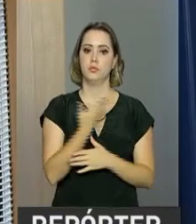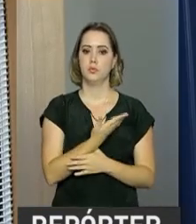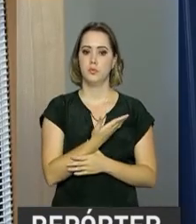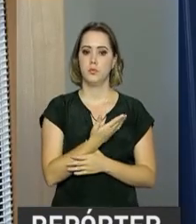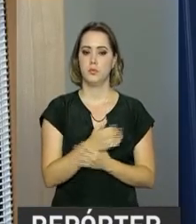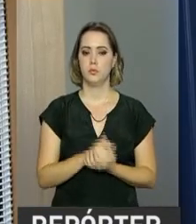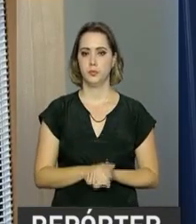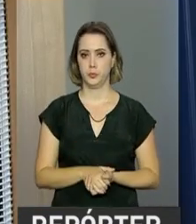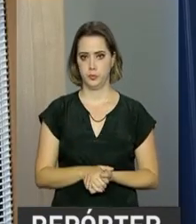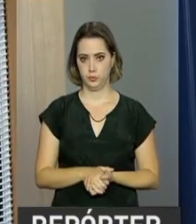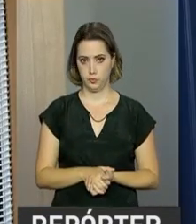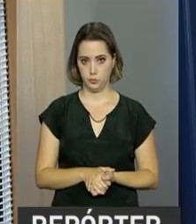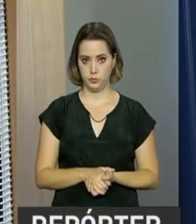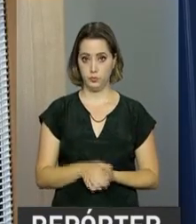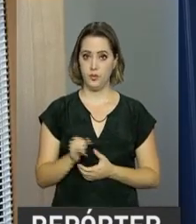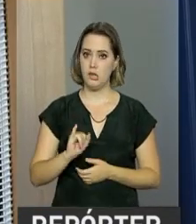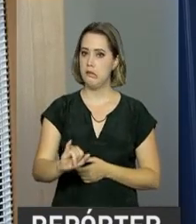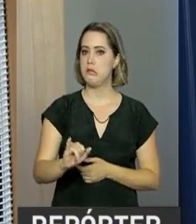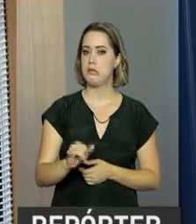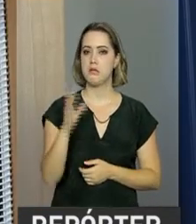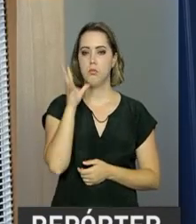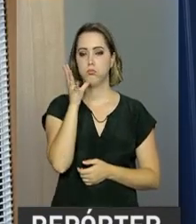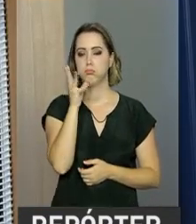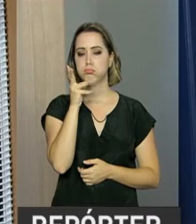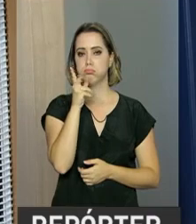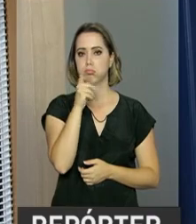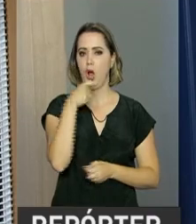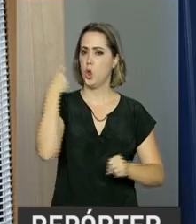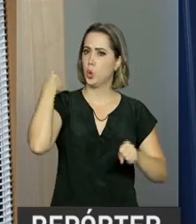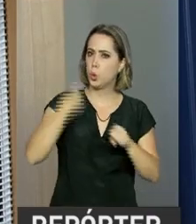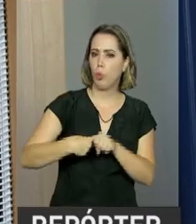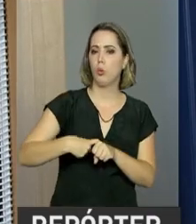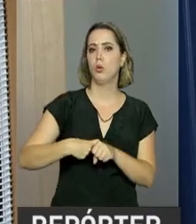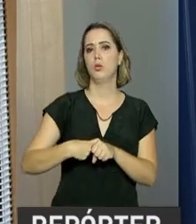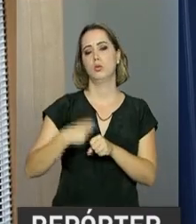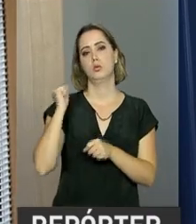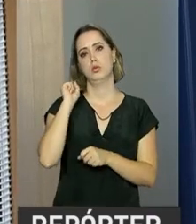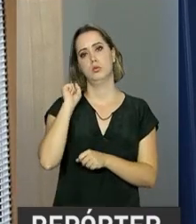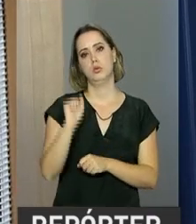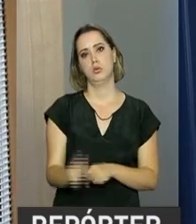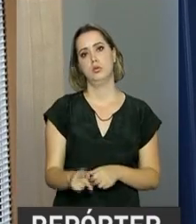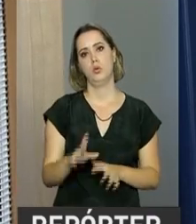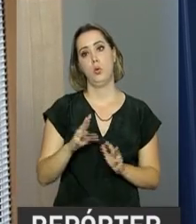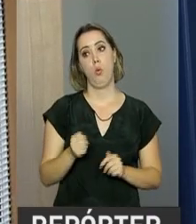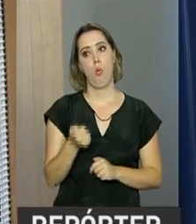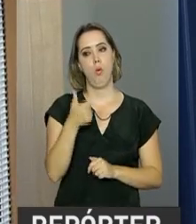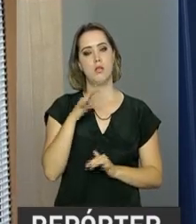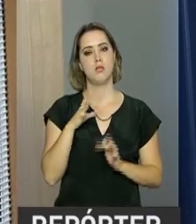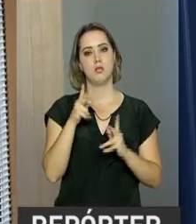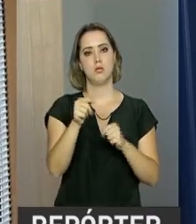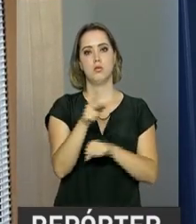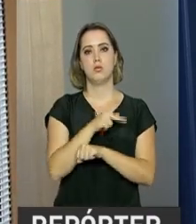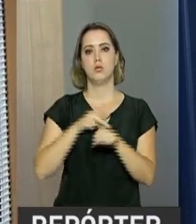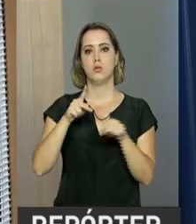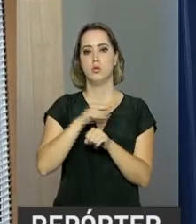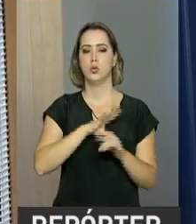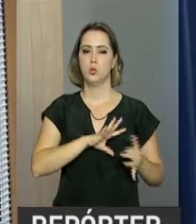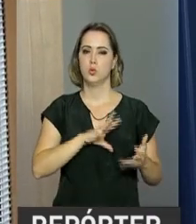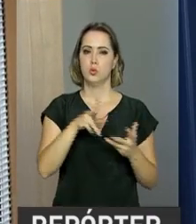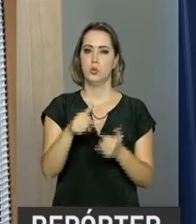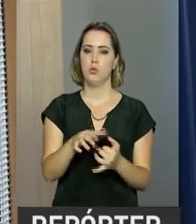mais dura vai ser a reforma né porque isso tá acontecendo em quase todo os países do mundo né o